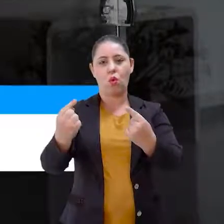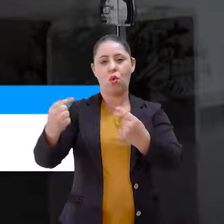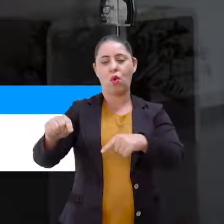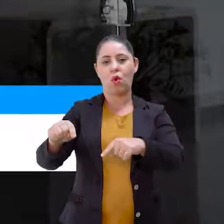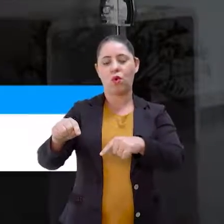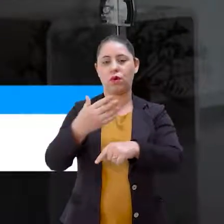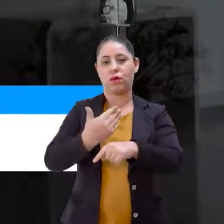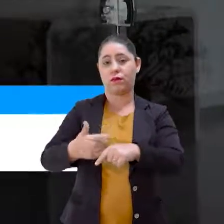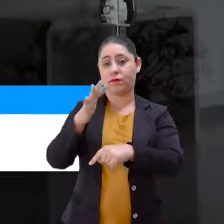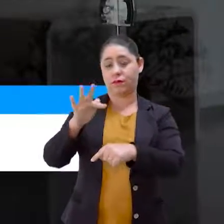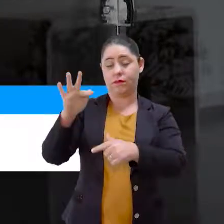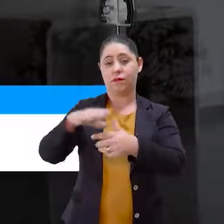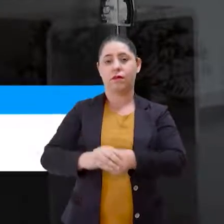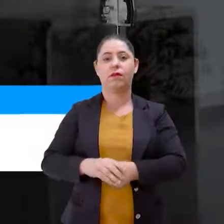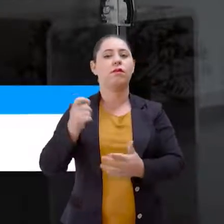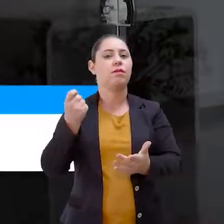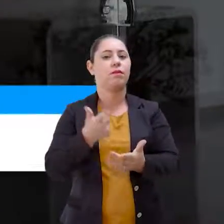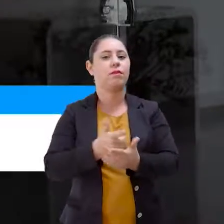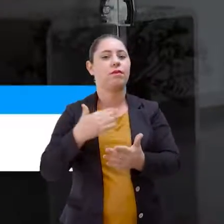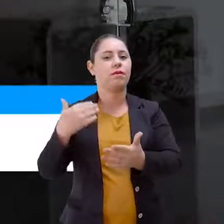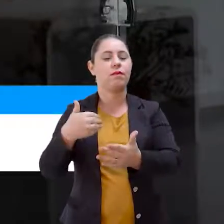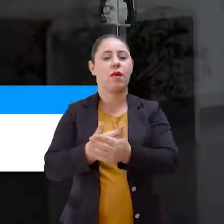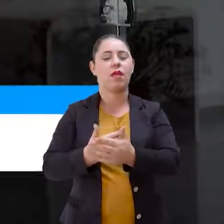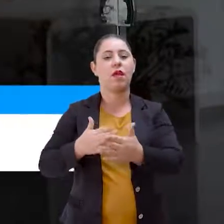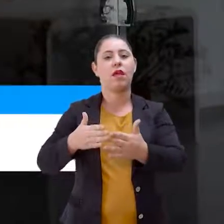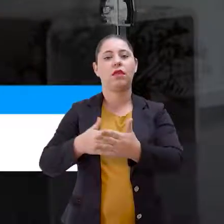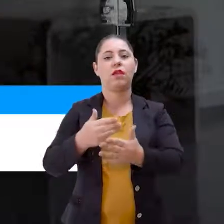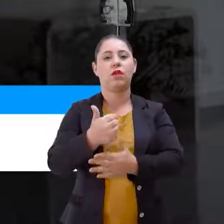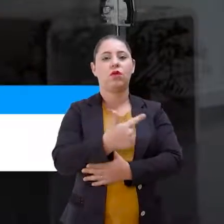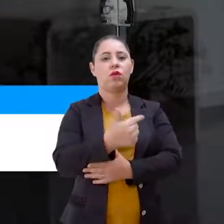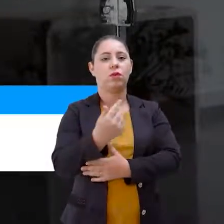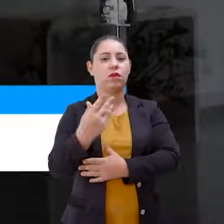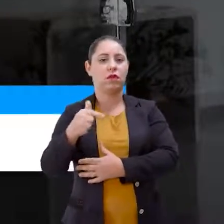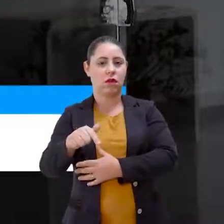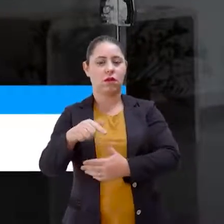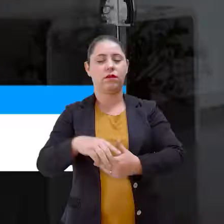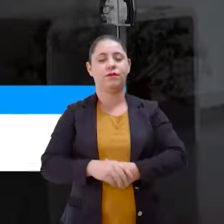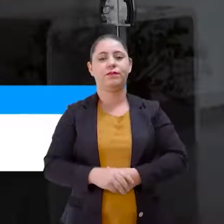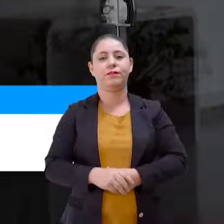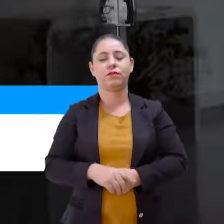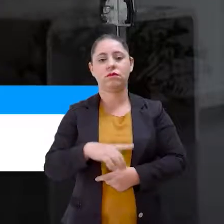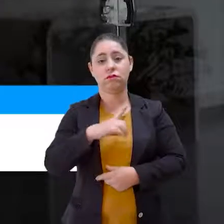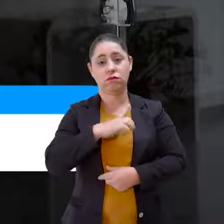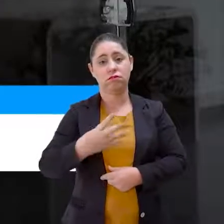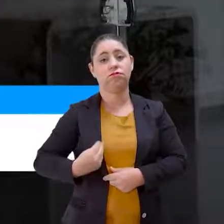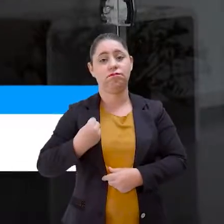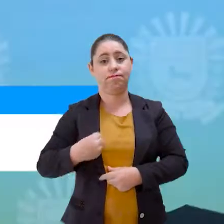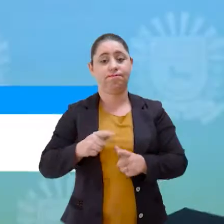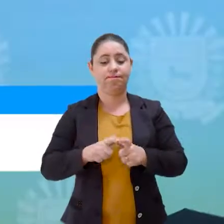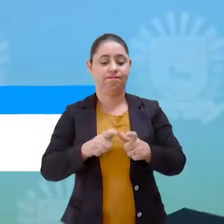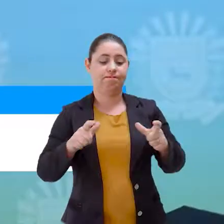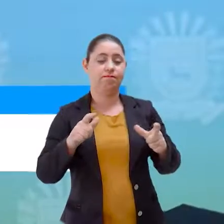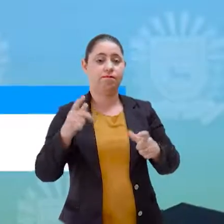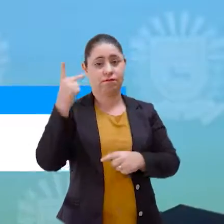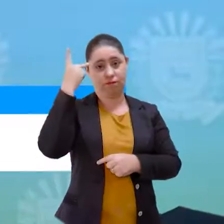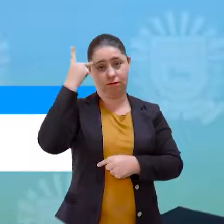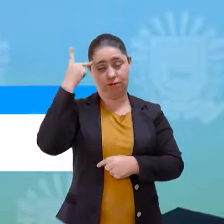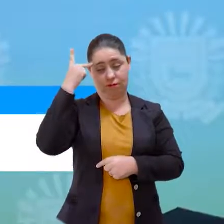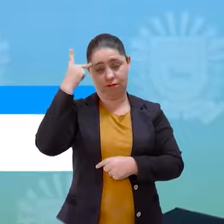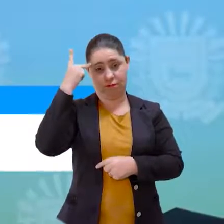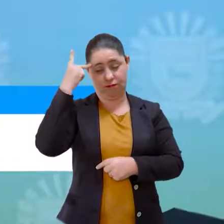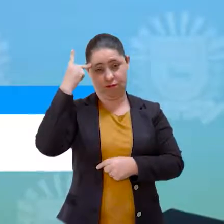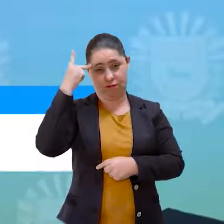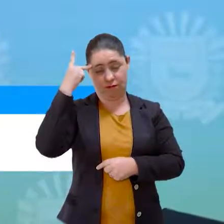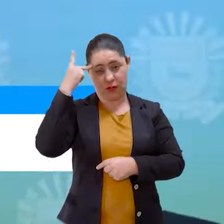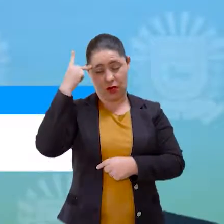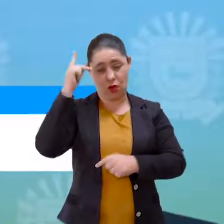desistência de ações judiciais contra a União. Os pagamentos prosseguem até 2037. Tive uma